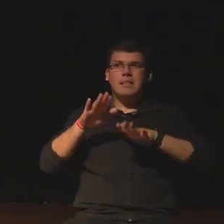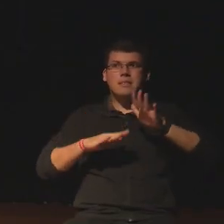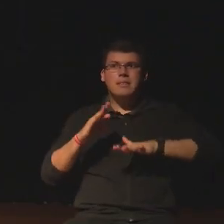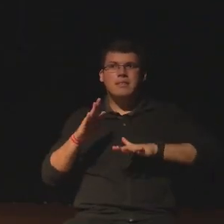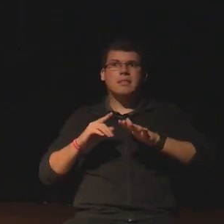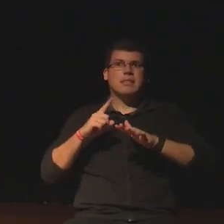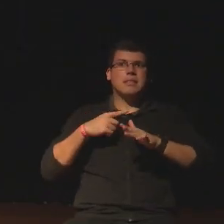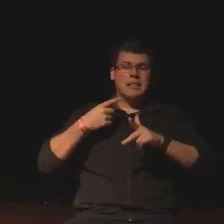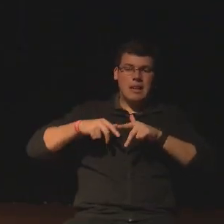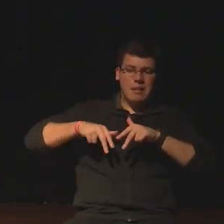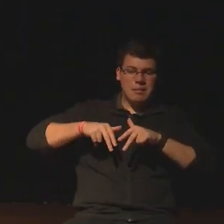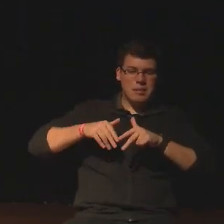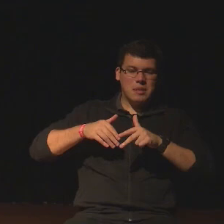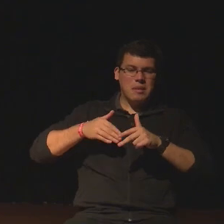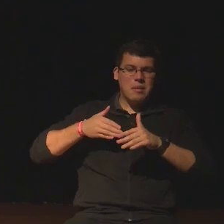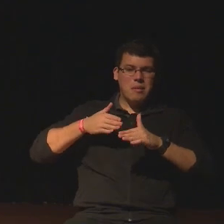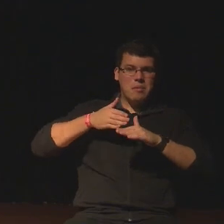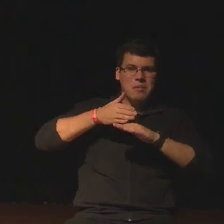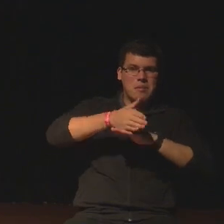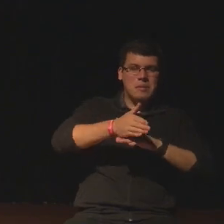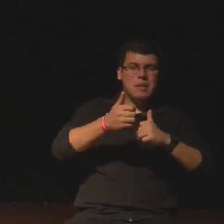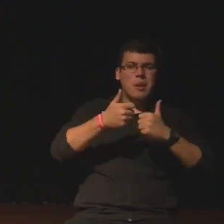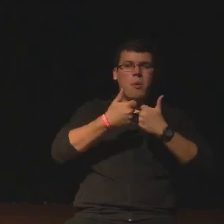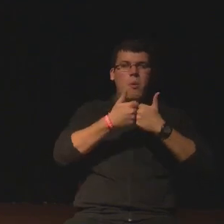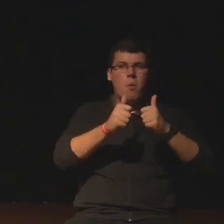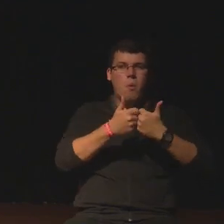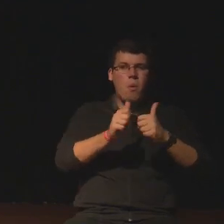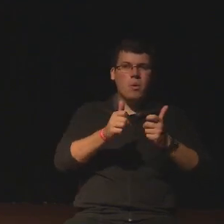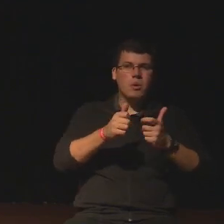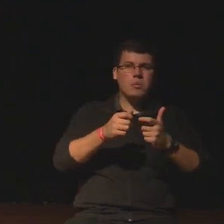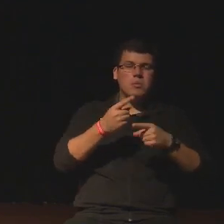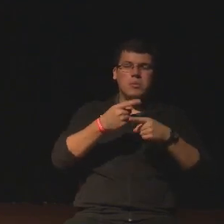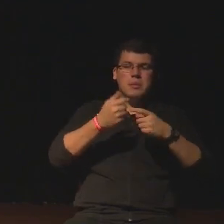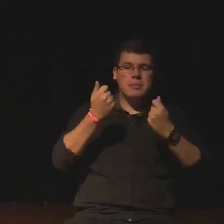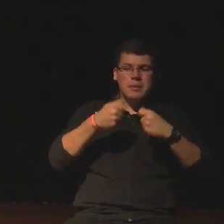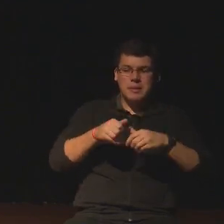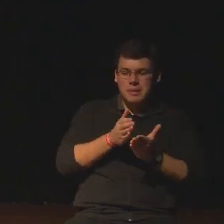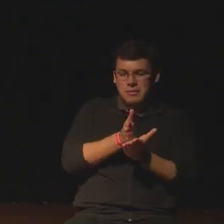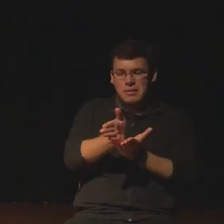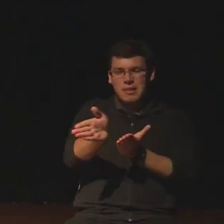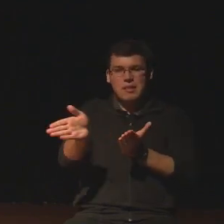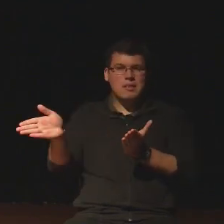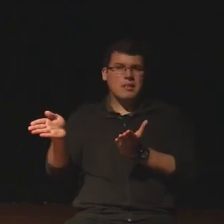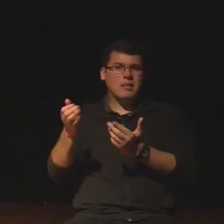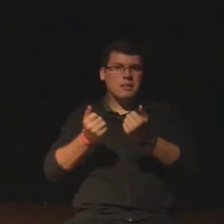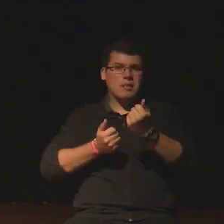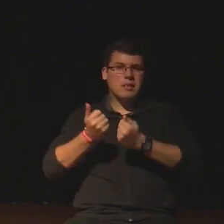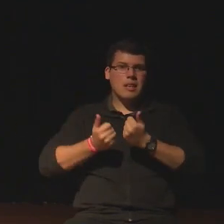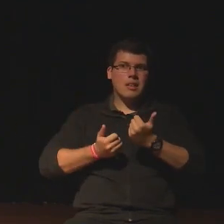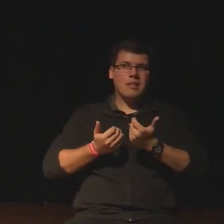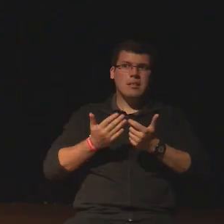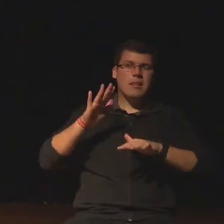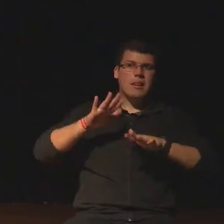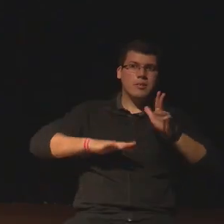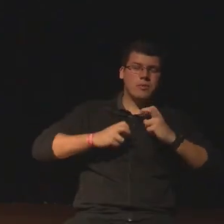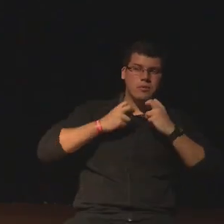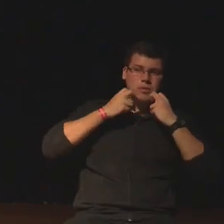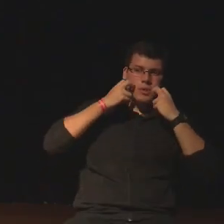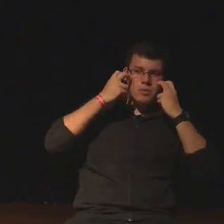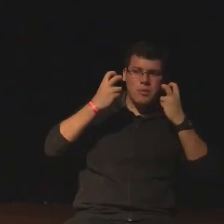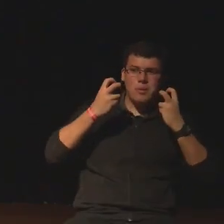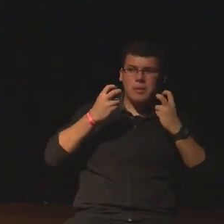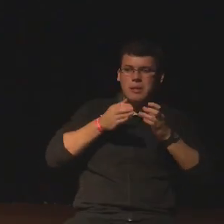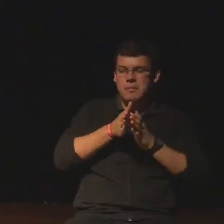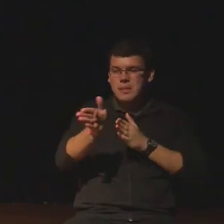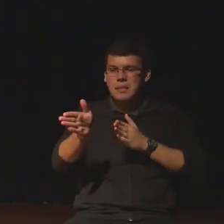e obrigatoriamente, para poder entrar à direita. Então, a gente fica sem graça de passar, o pedestre quer